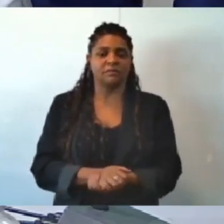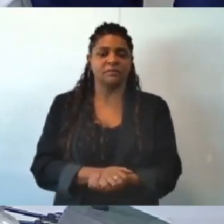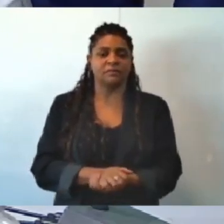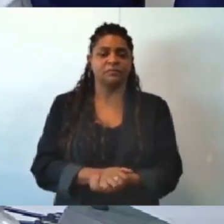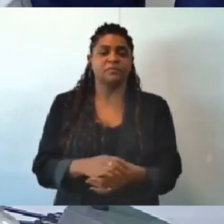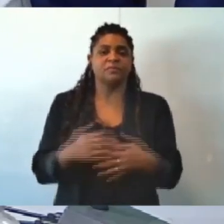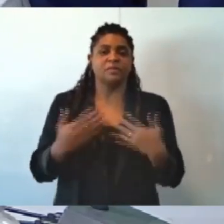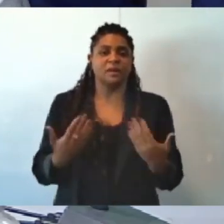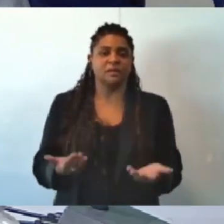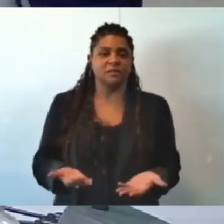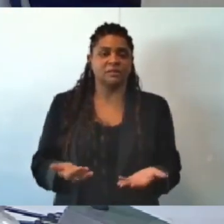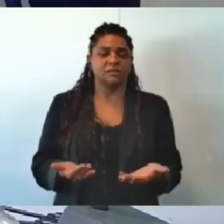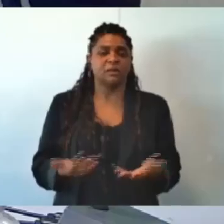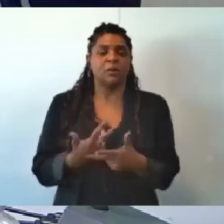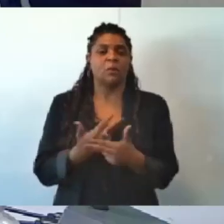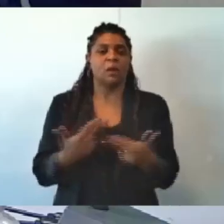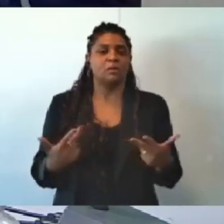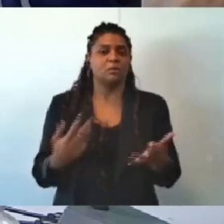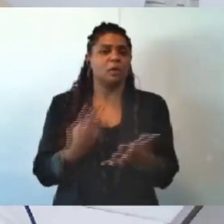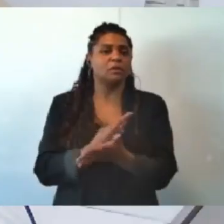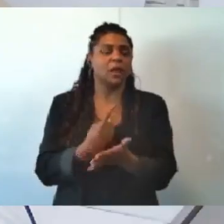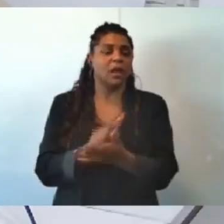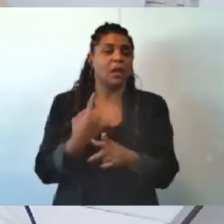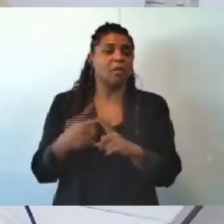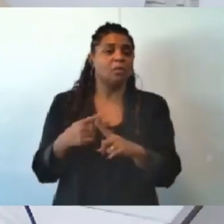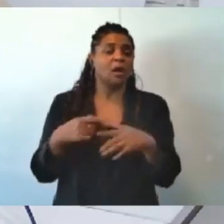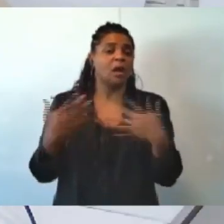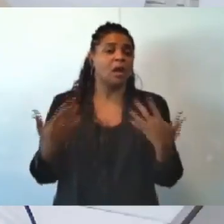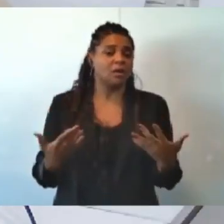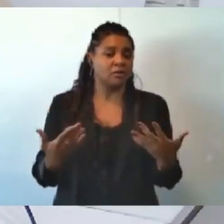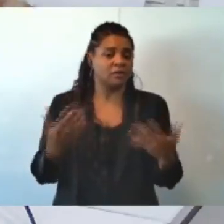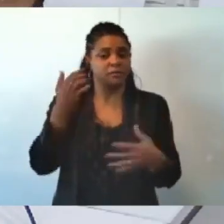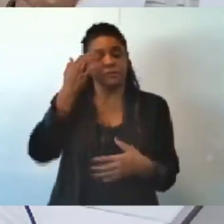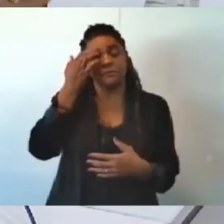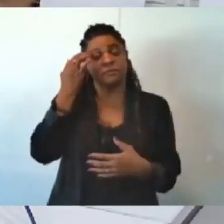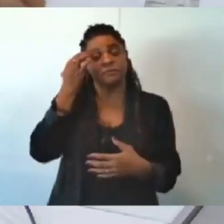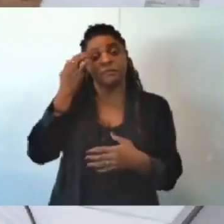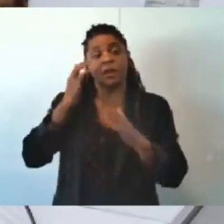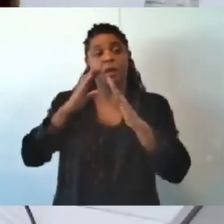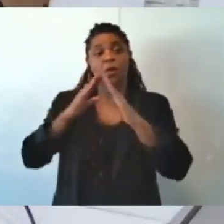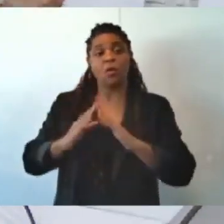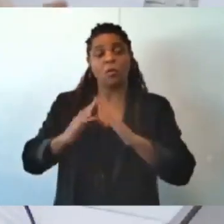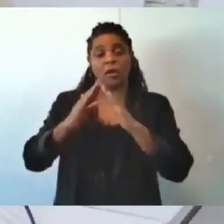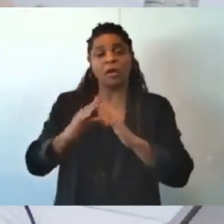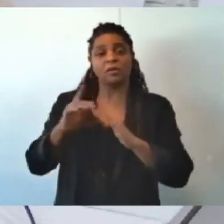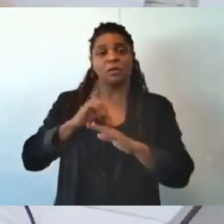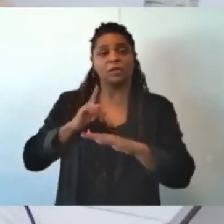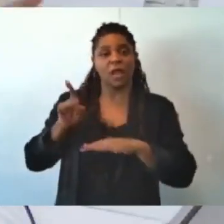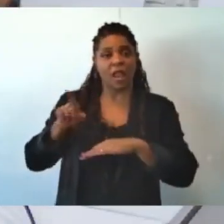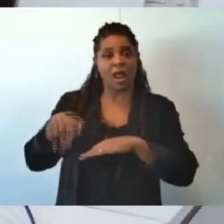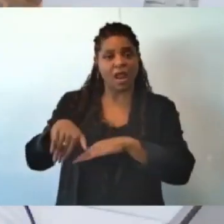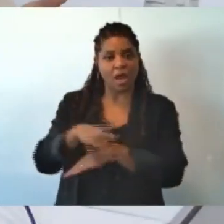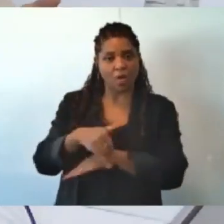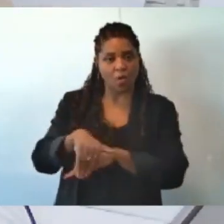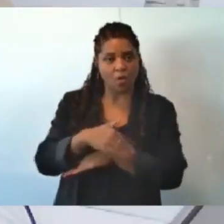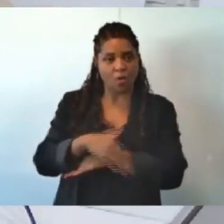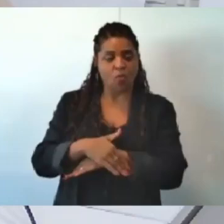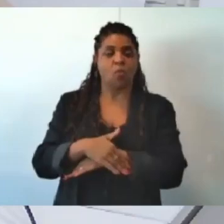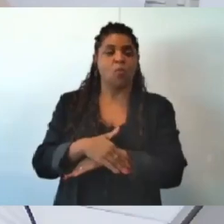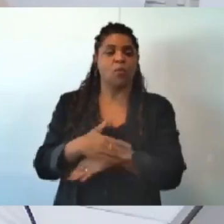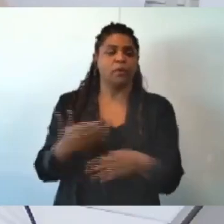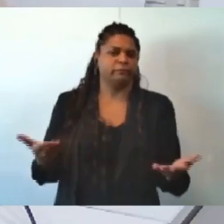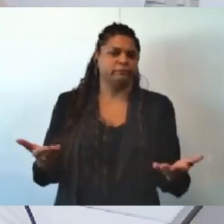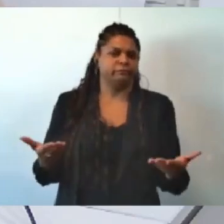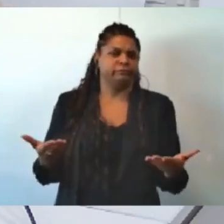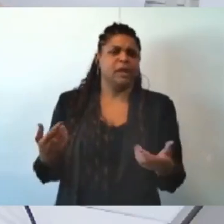porcarias, vão entre aspas, né? Porque morador em situação de rua não é porcaria, tem que tratar com humanidade,